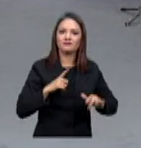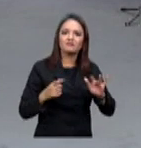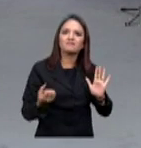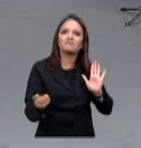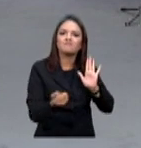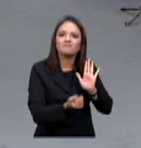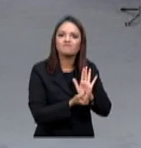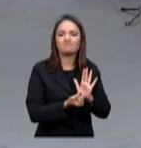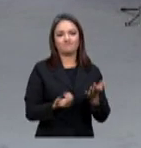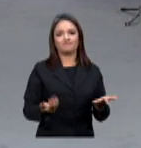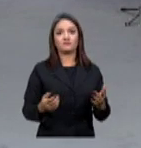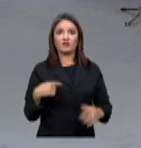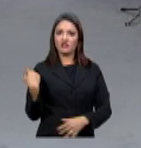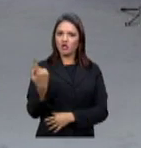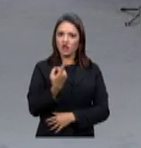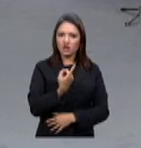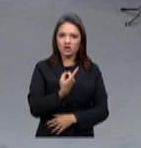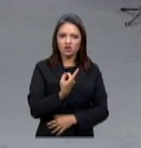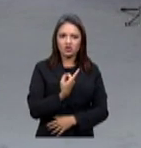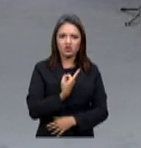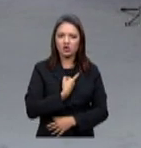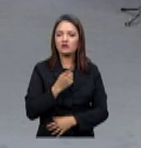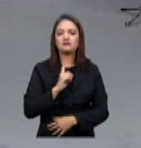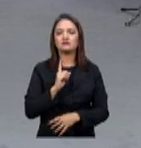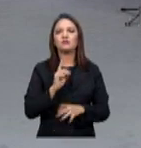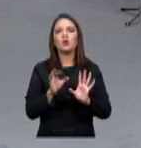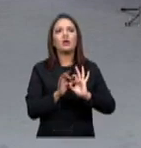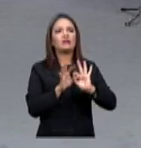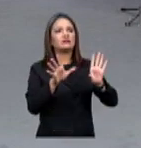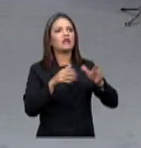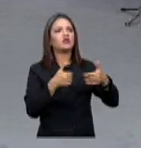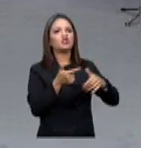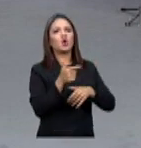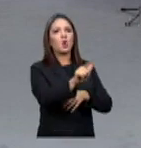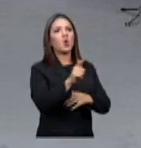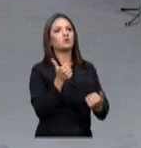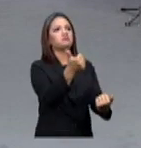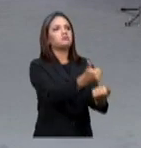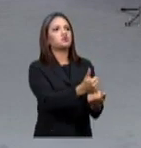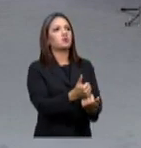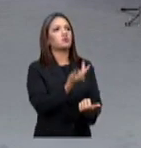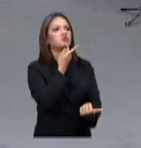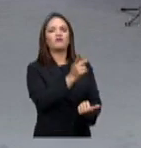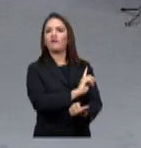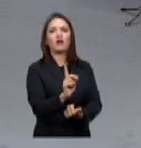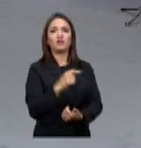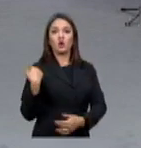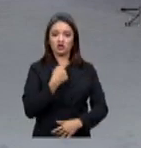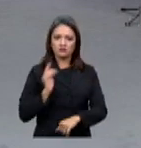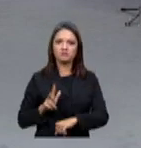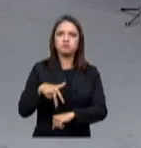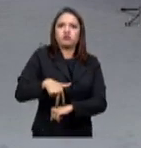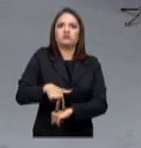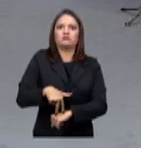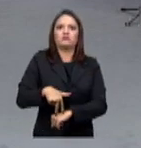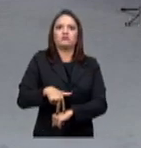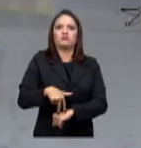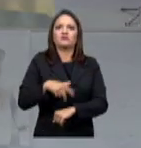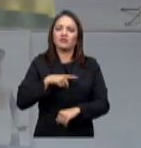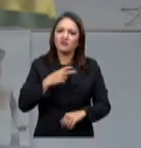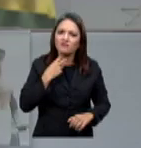nós não delegamos a nossa voz a ninguém porque sabemos falar nós queremos ter voz mas também queremos ter vezes